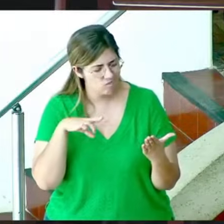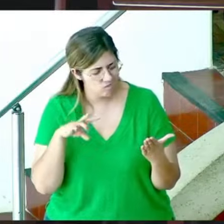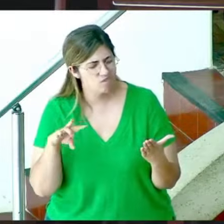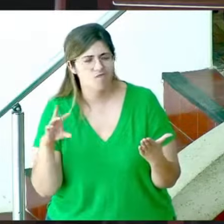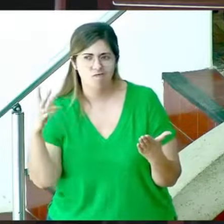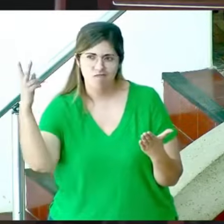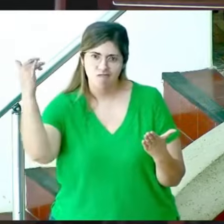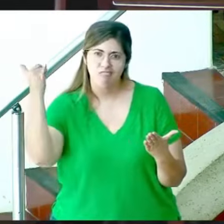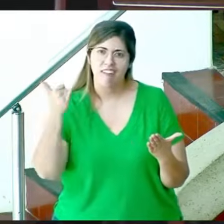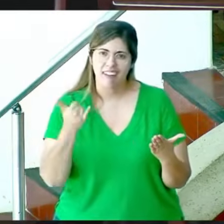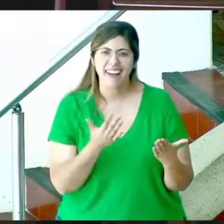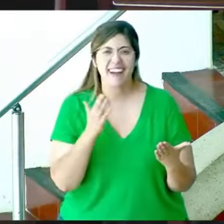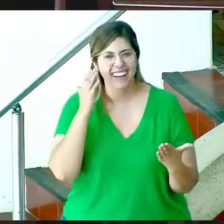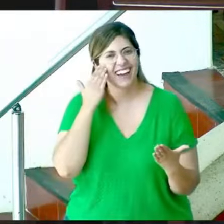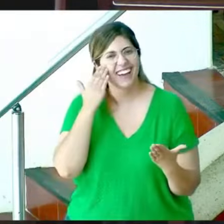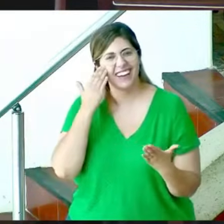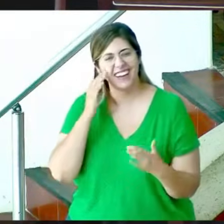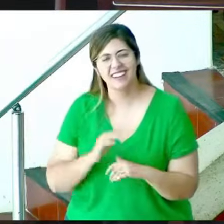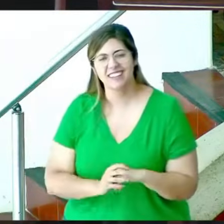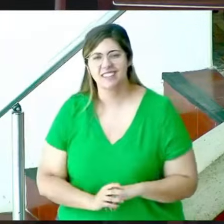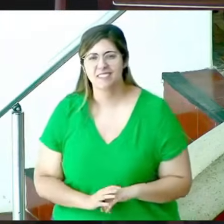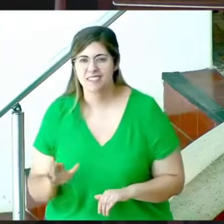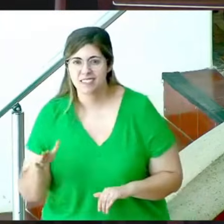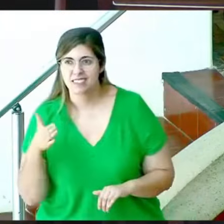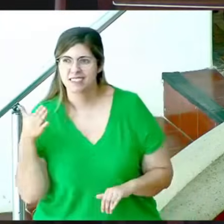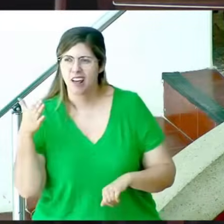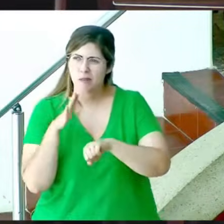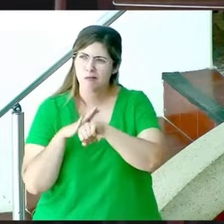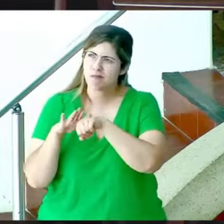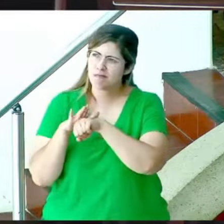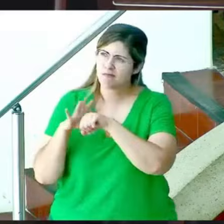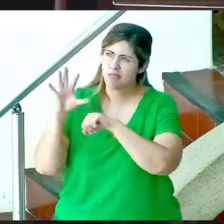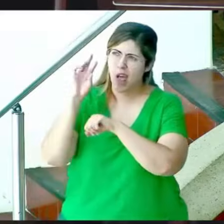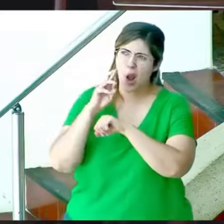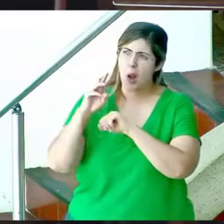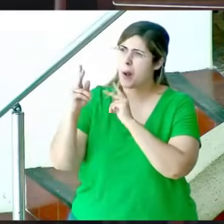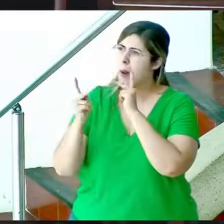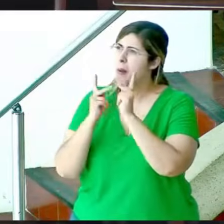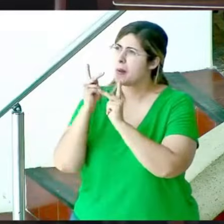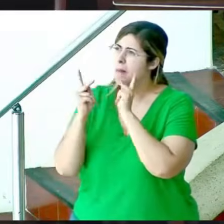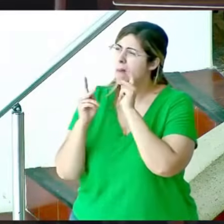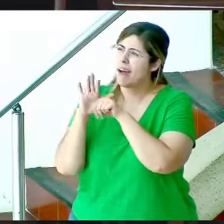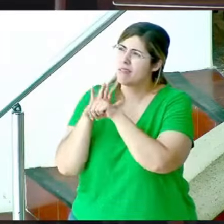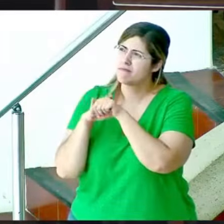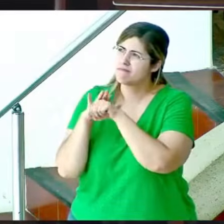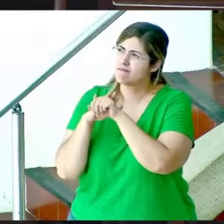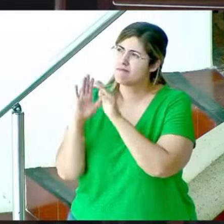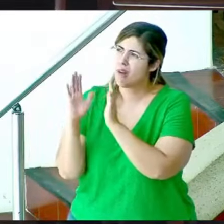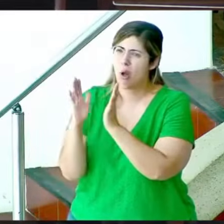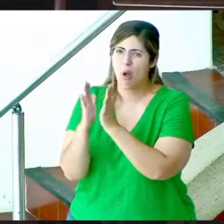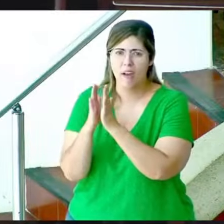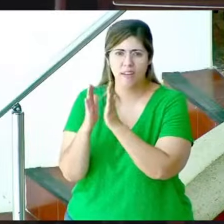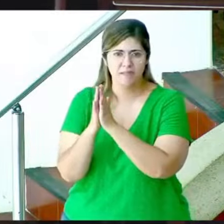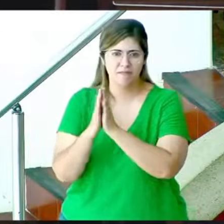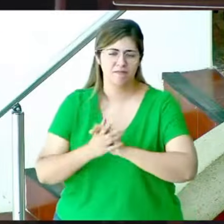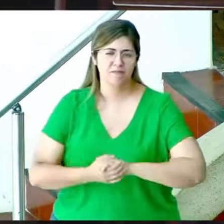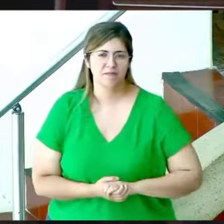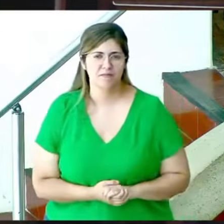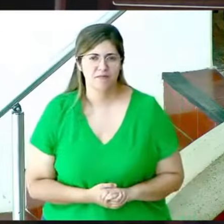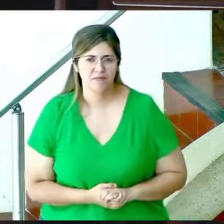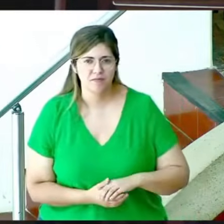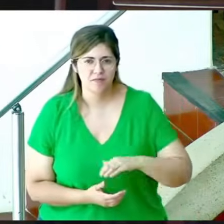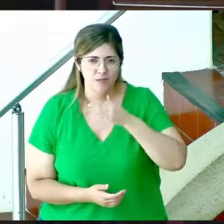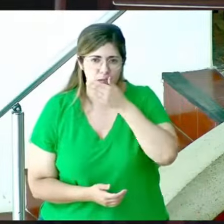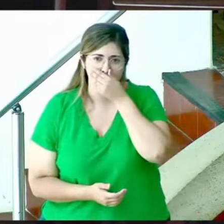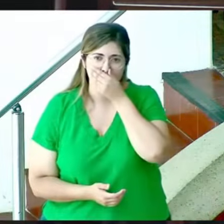Escrituras. Ela mantém o seu tempo de devocional com Deus, porque ela fala com o seu Criador em oração. Ela mantém